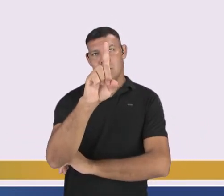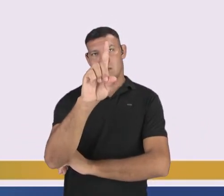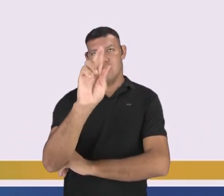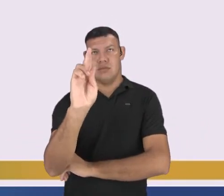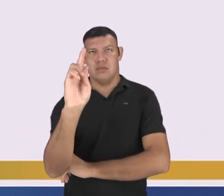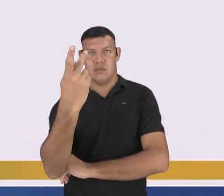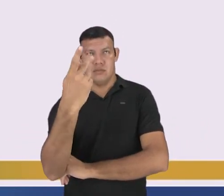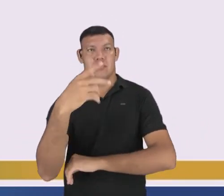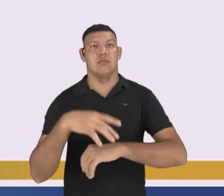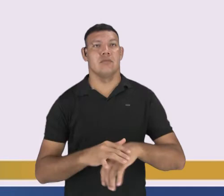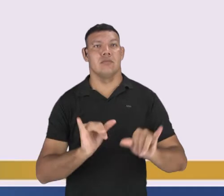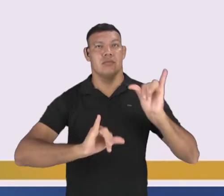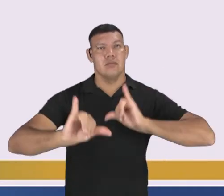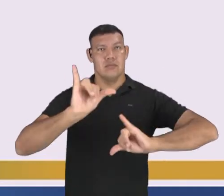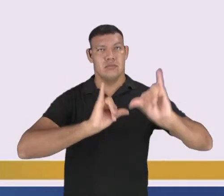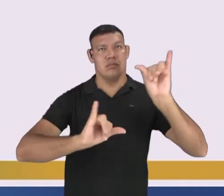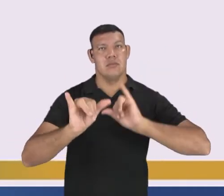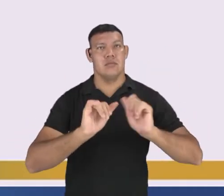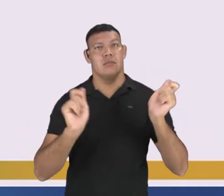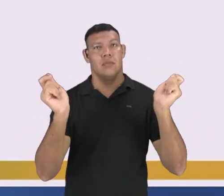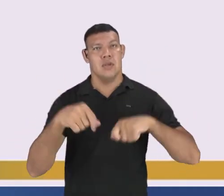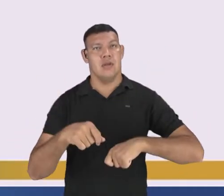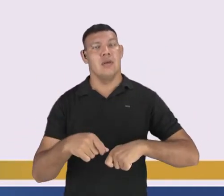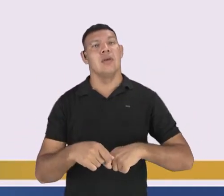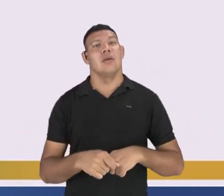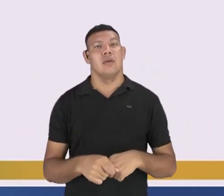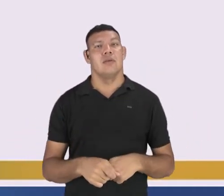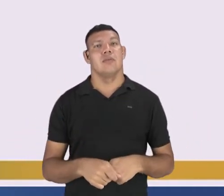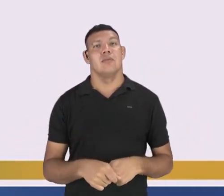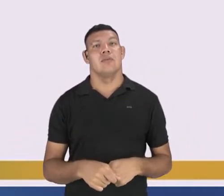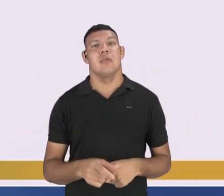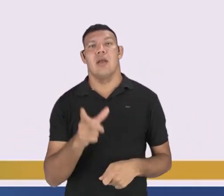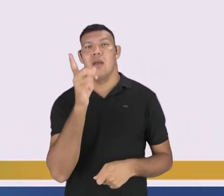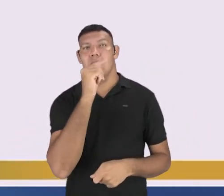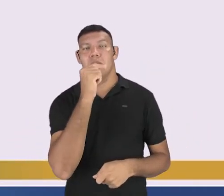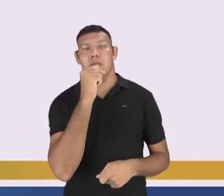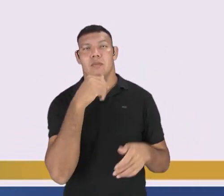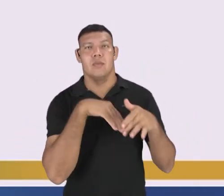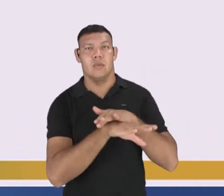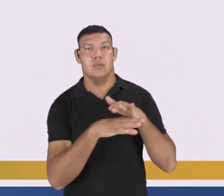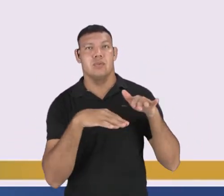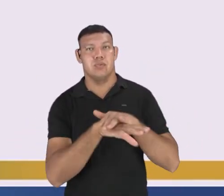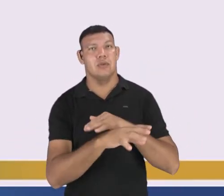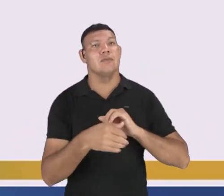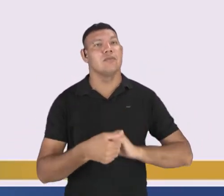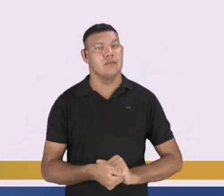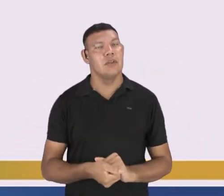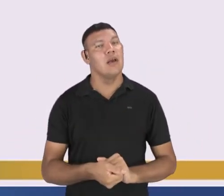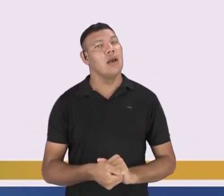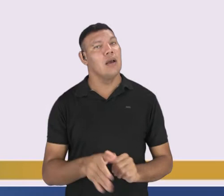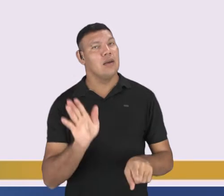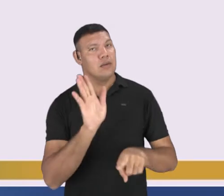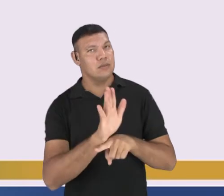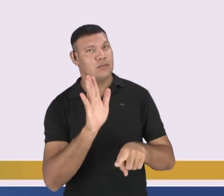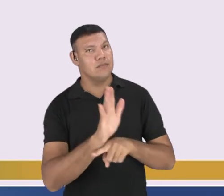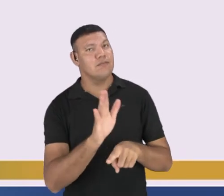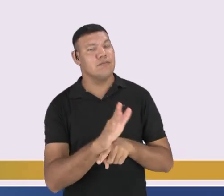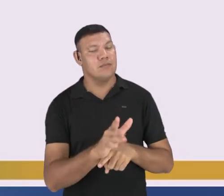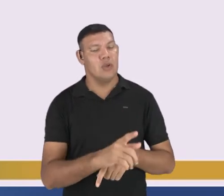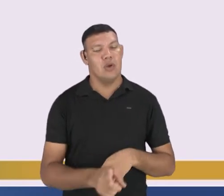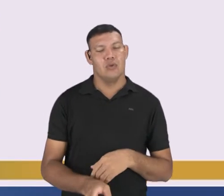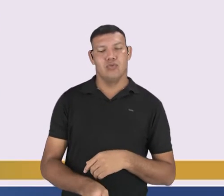ADH, é a substância que permite que o corpo economize água na hora da excreção, ou seja, ajuda na formação da urina.